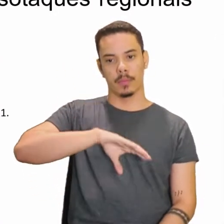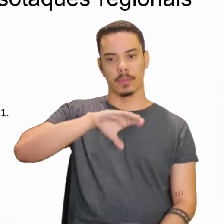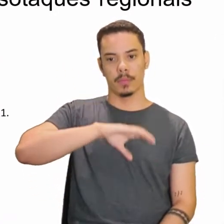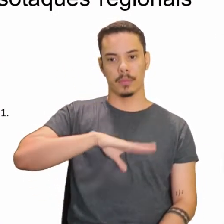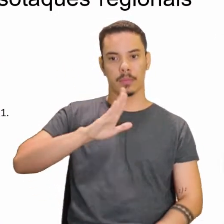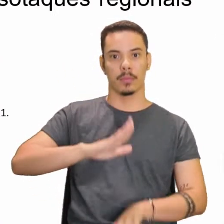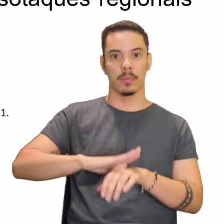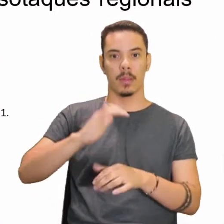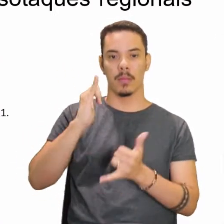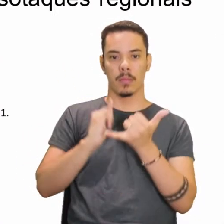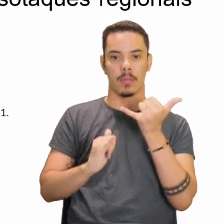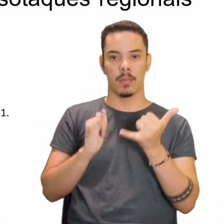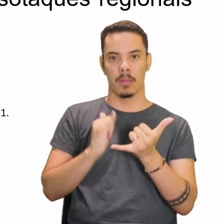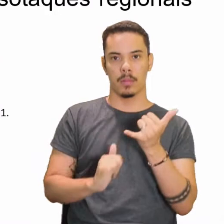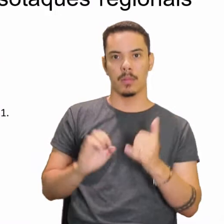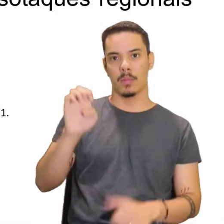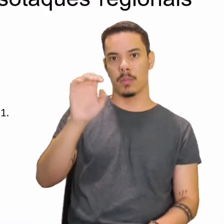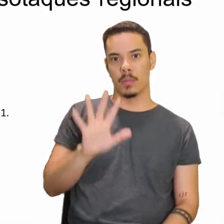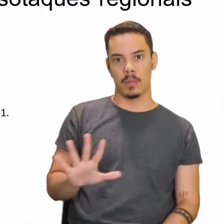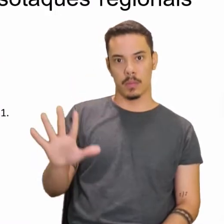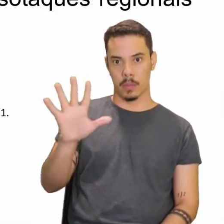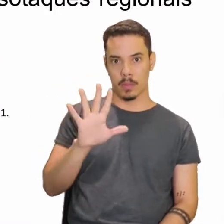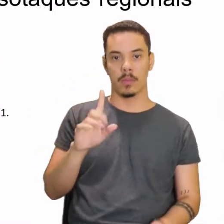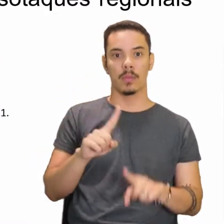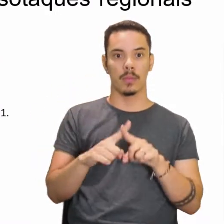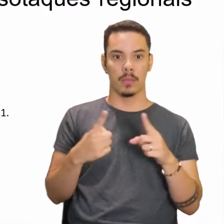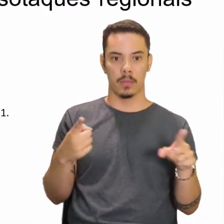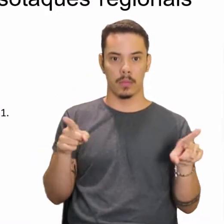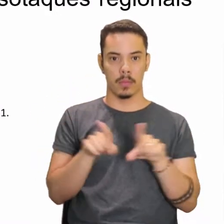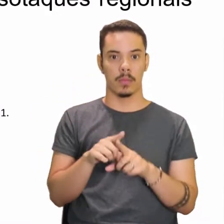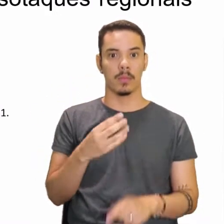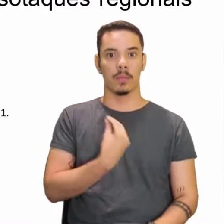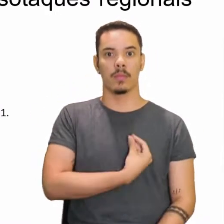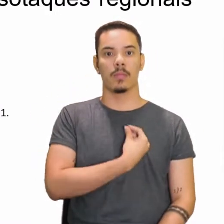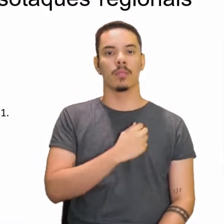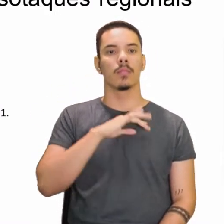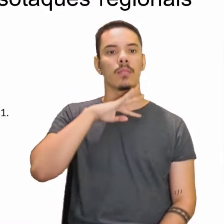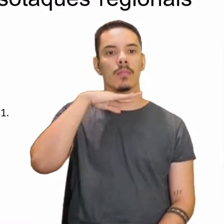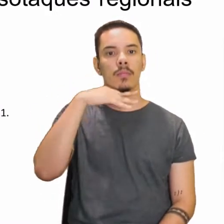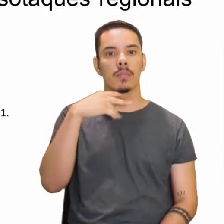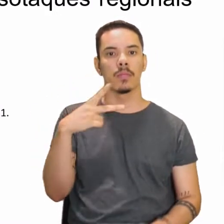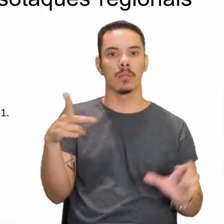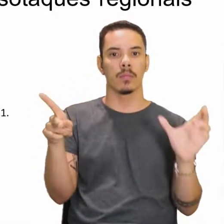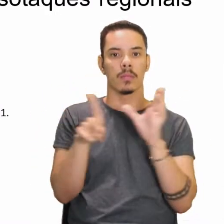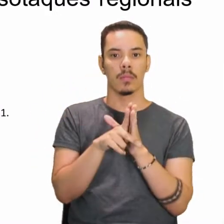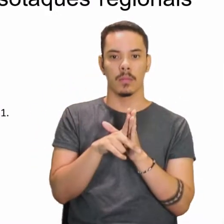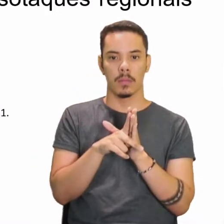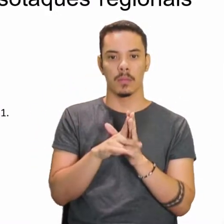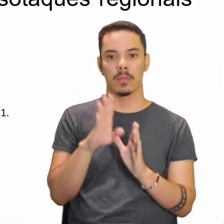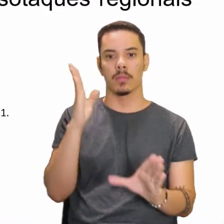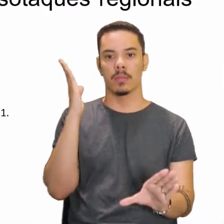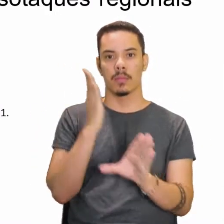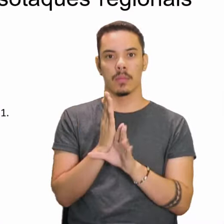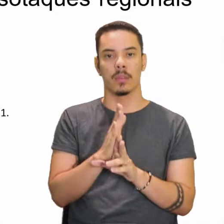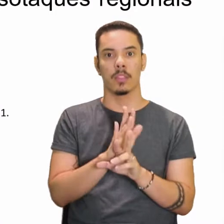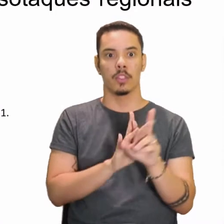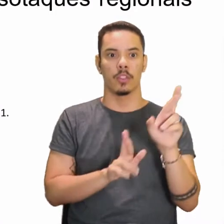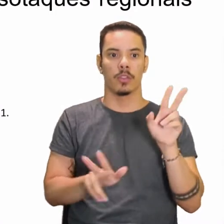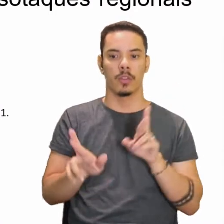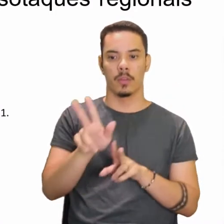mais parecido com o europeu, embora também existam sotaques regionais, por razões